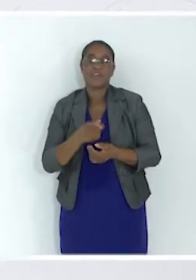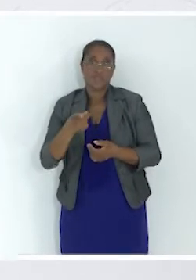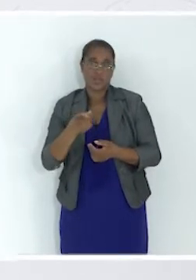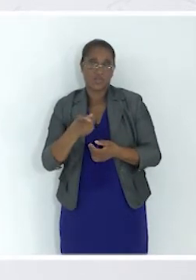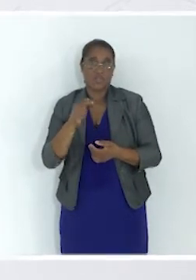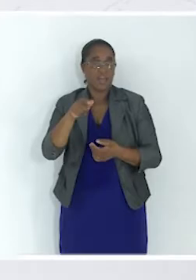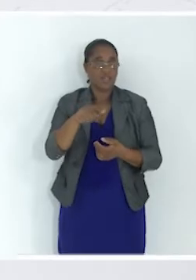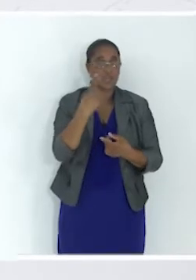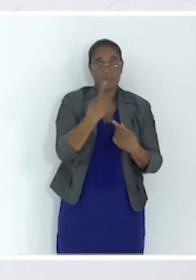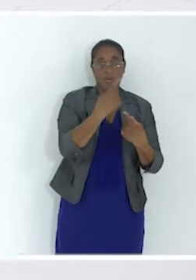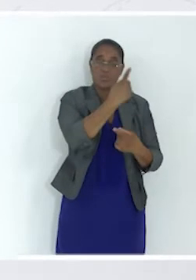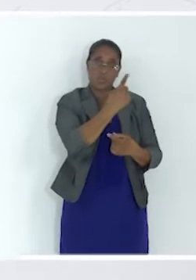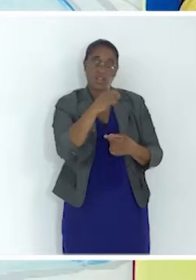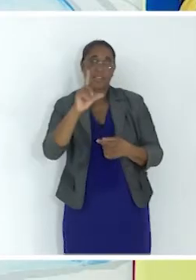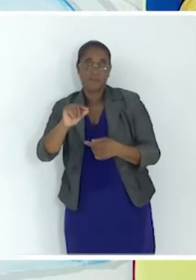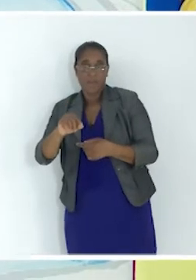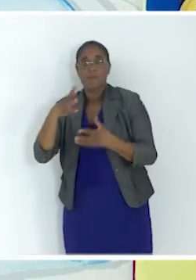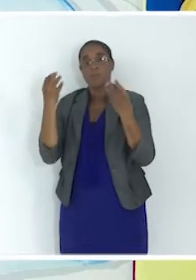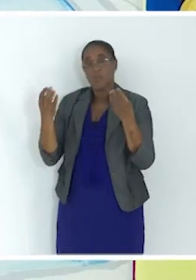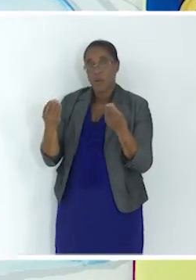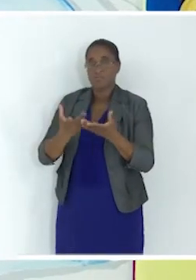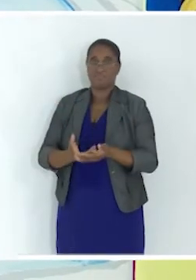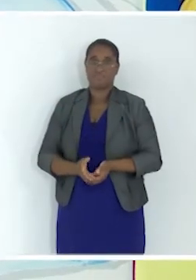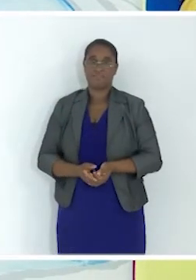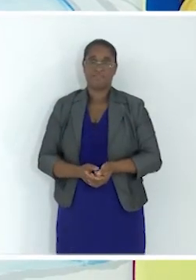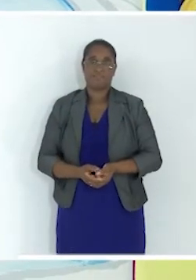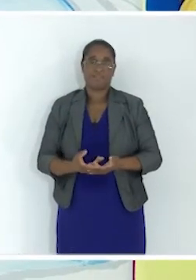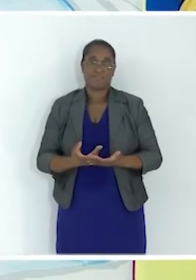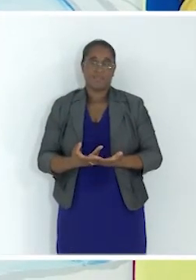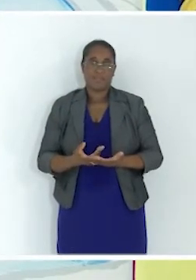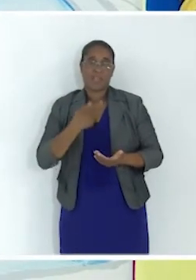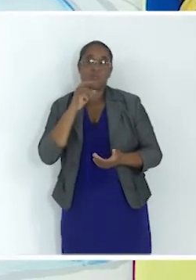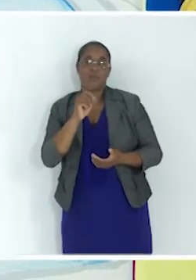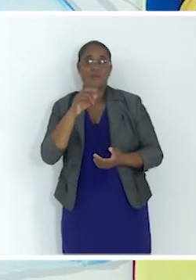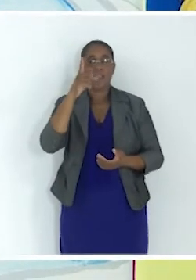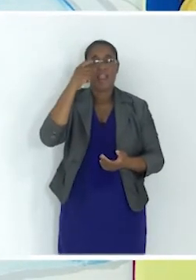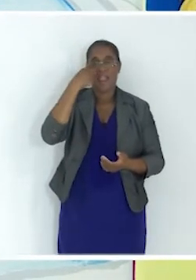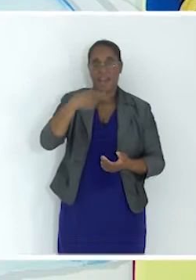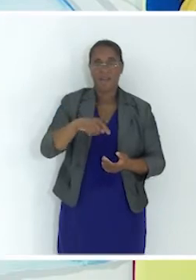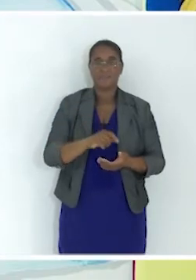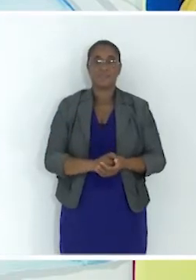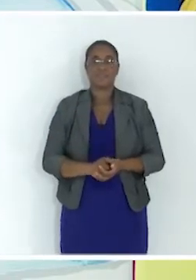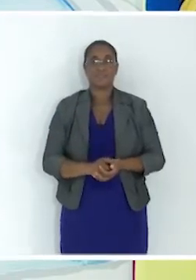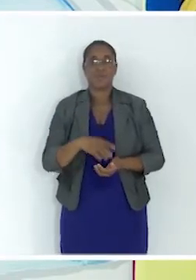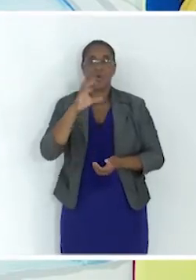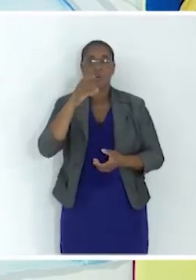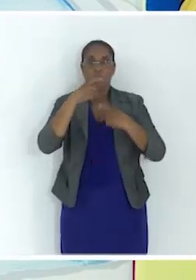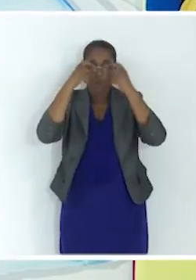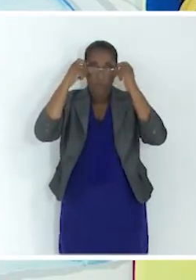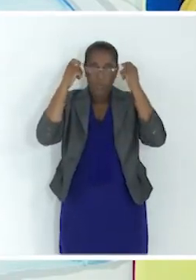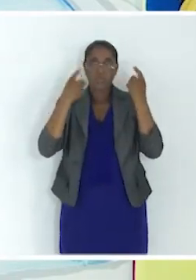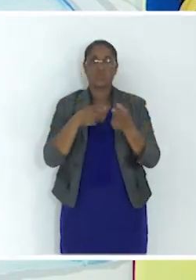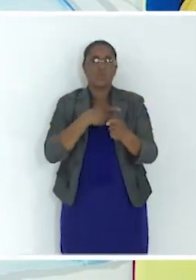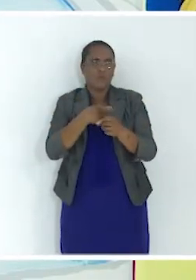plural. É o caso do nome lápis, óculos, vírus. E nós não gostamos de vírus.